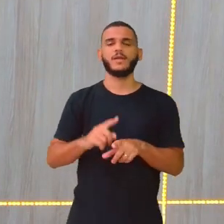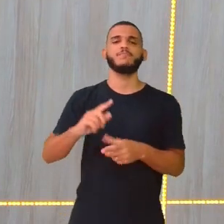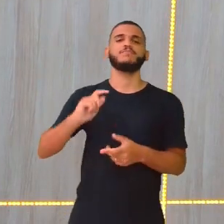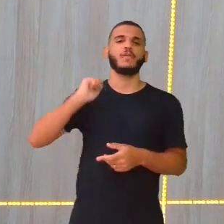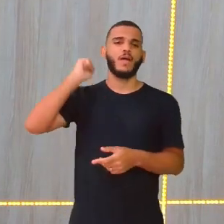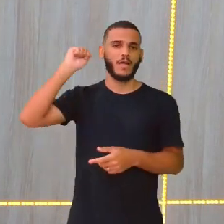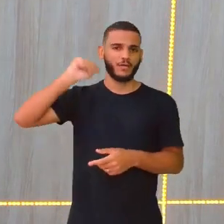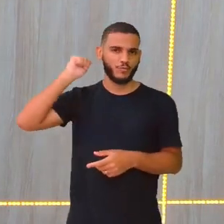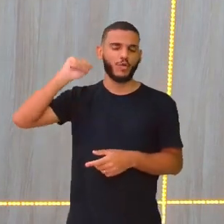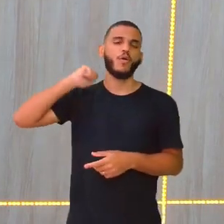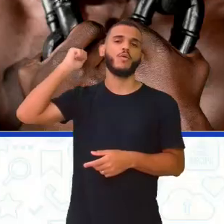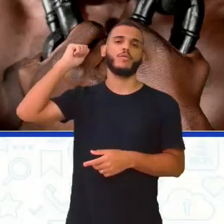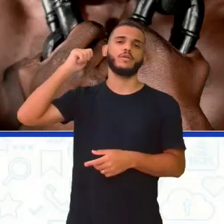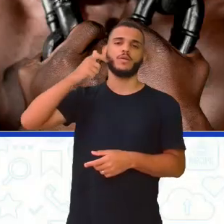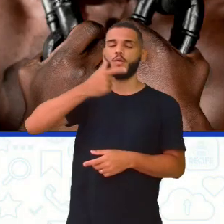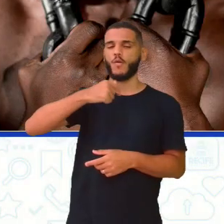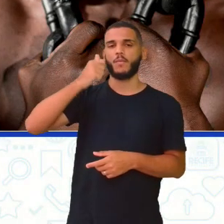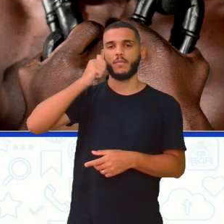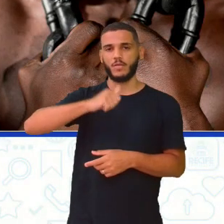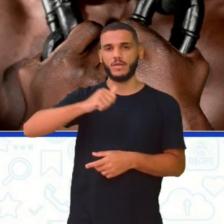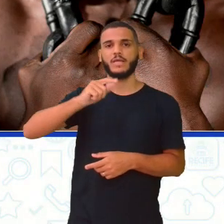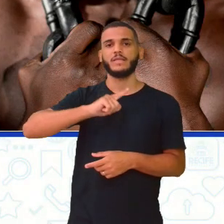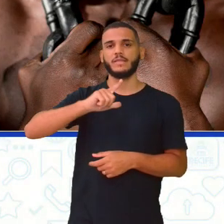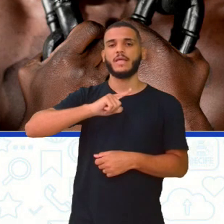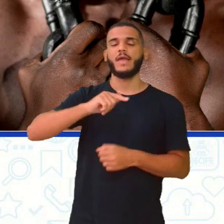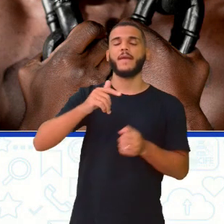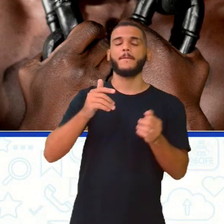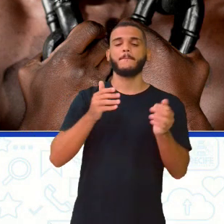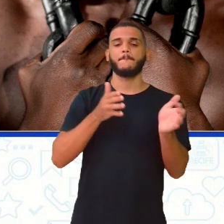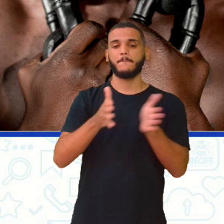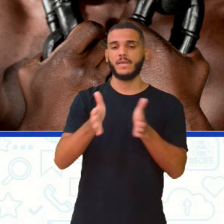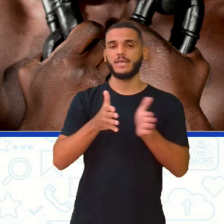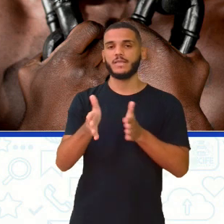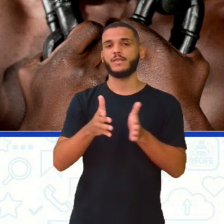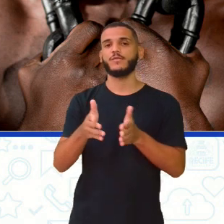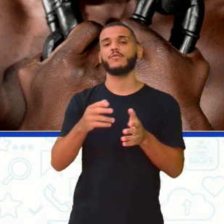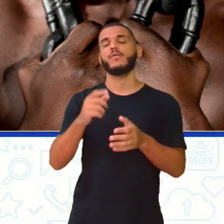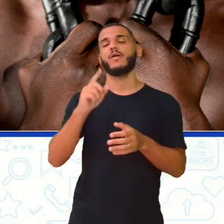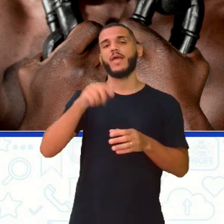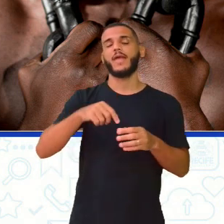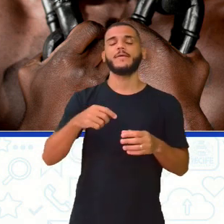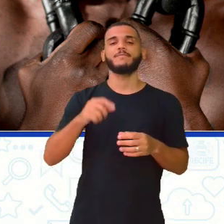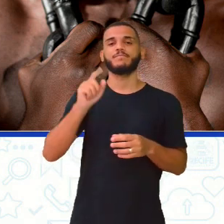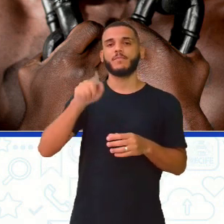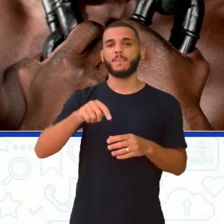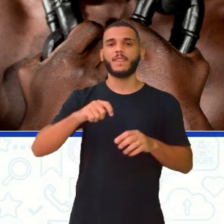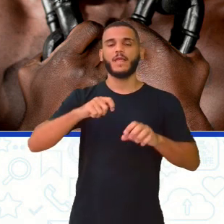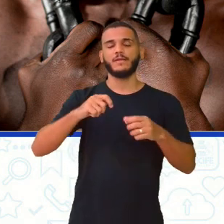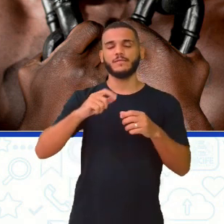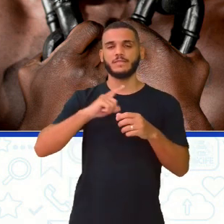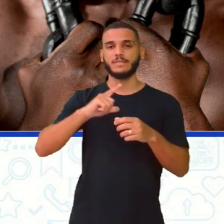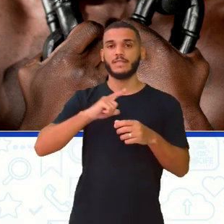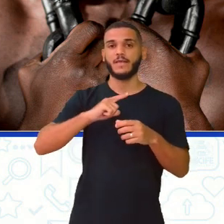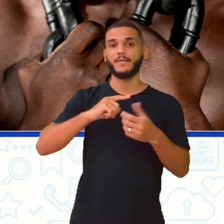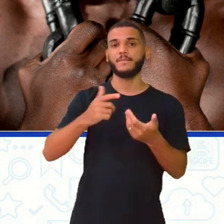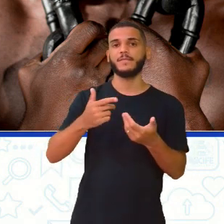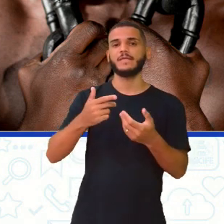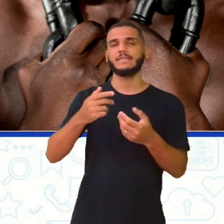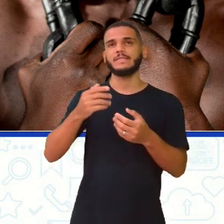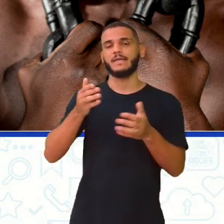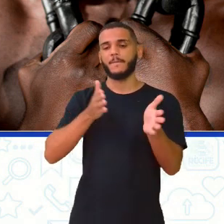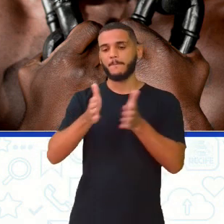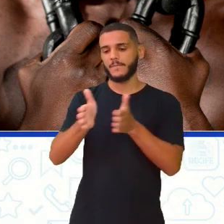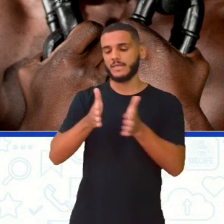costumam ter emprego garantido em novelas de época, no papel, é claro, de escravizados. Além de reproduzir o estereótipo do negro em